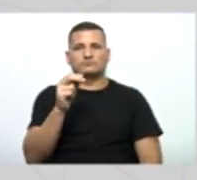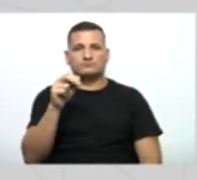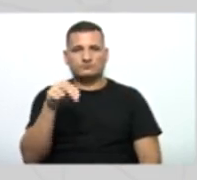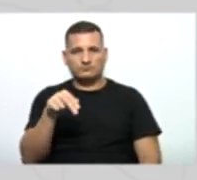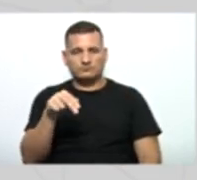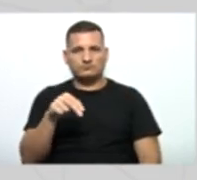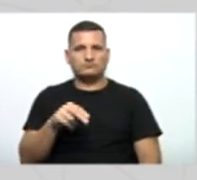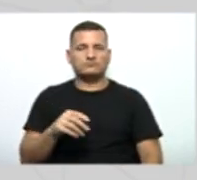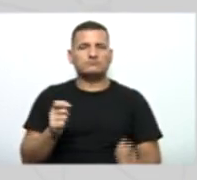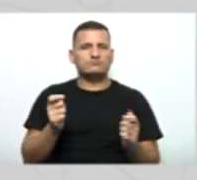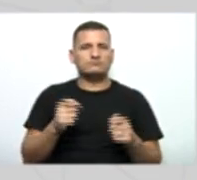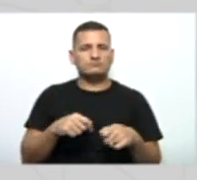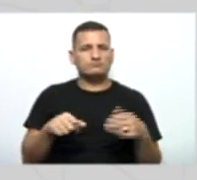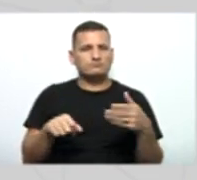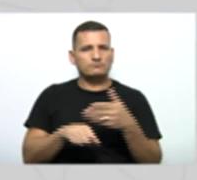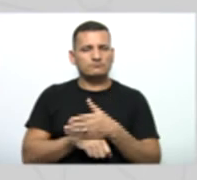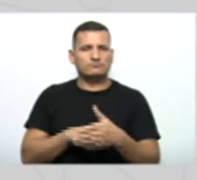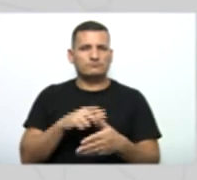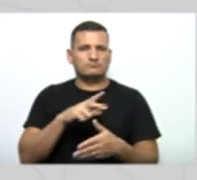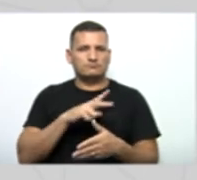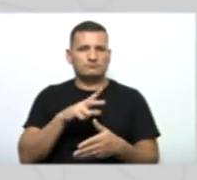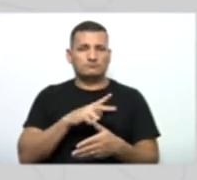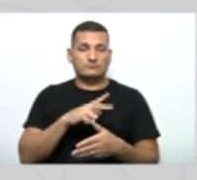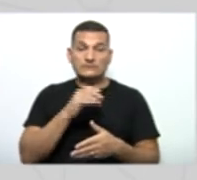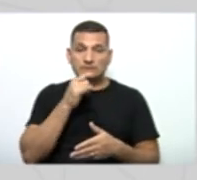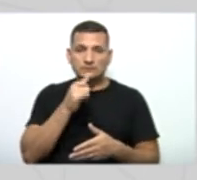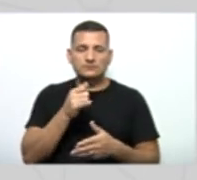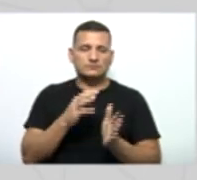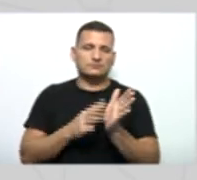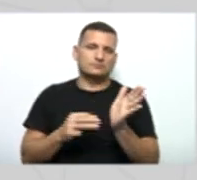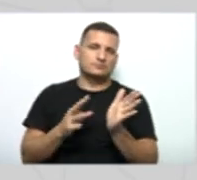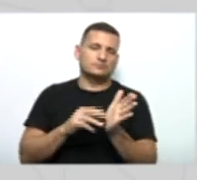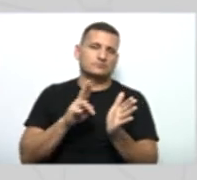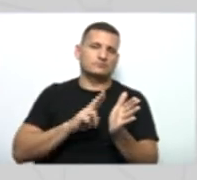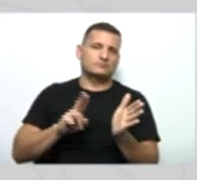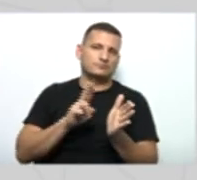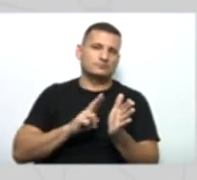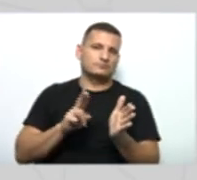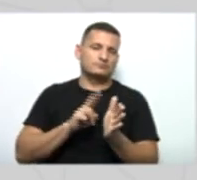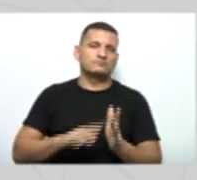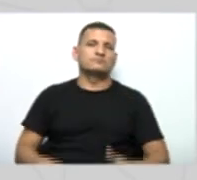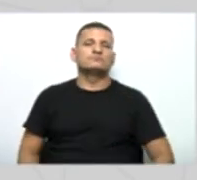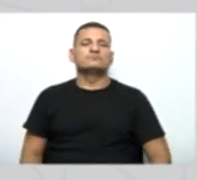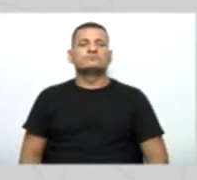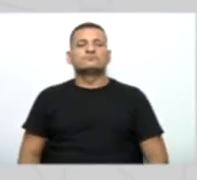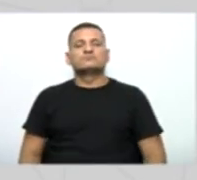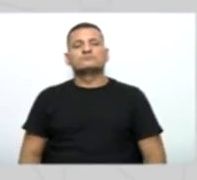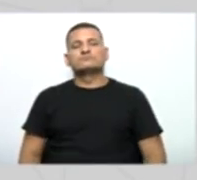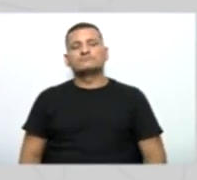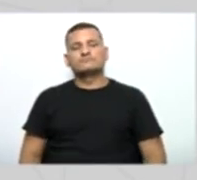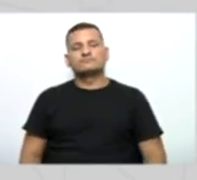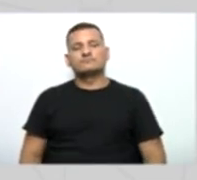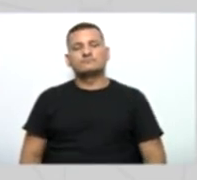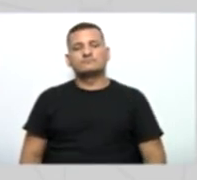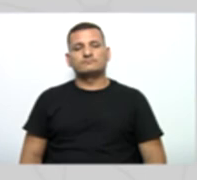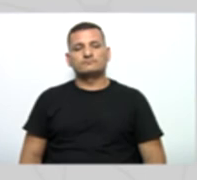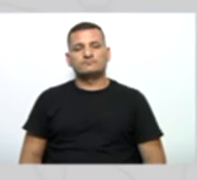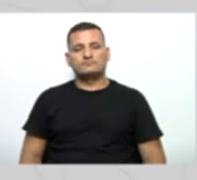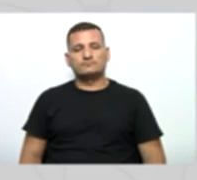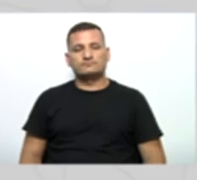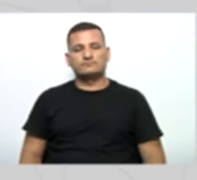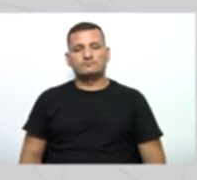privados somente através dos métodos da classe que você criou, não